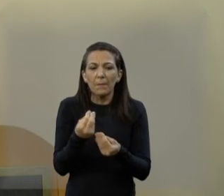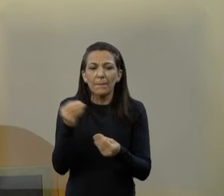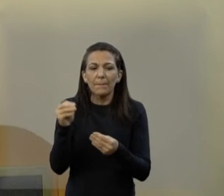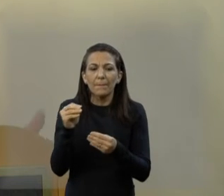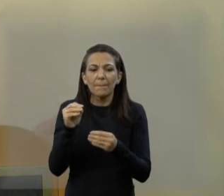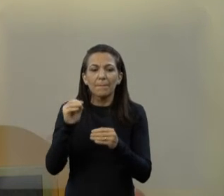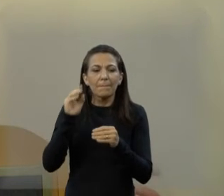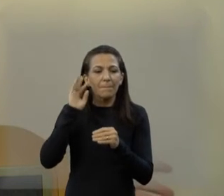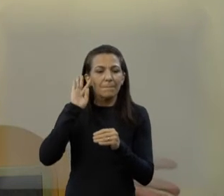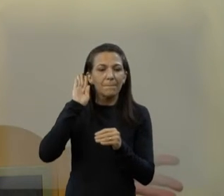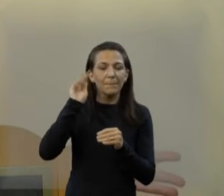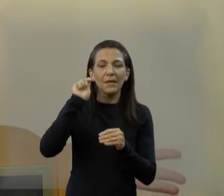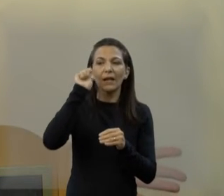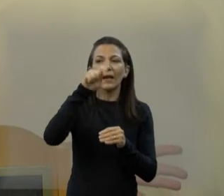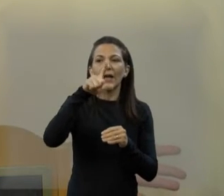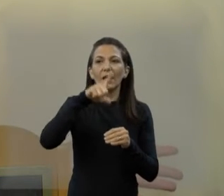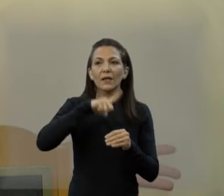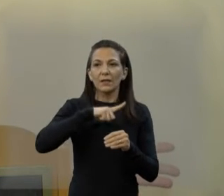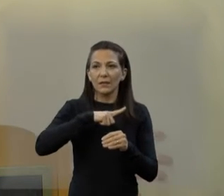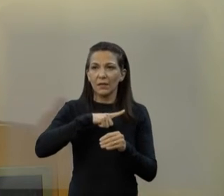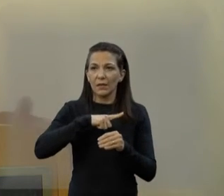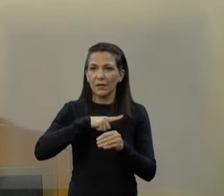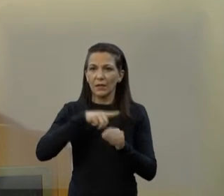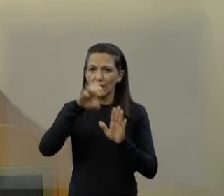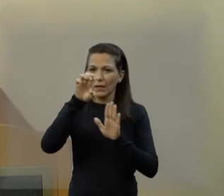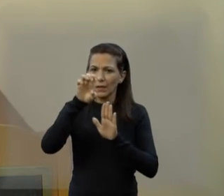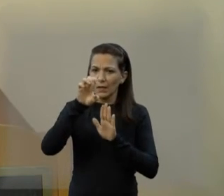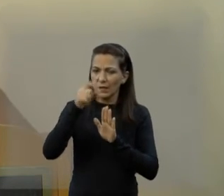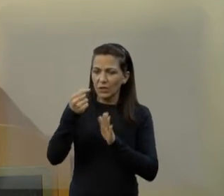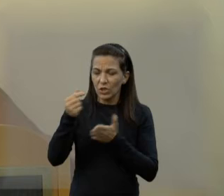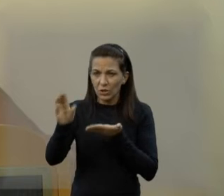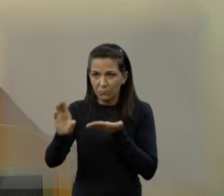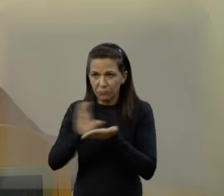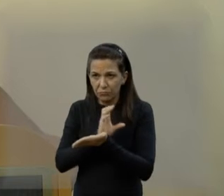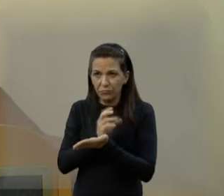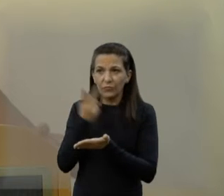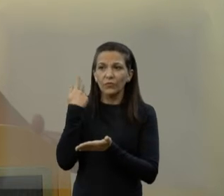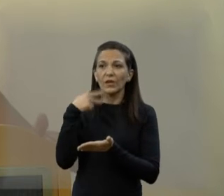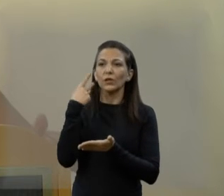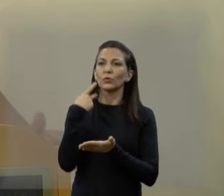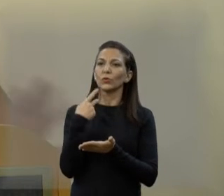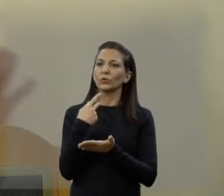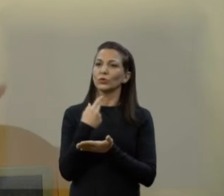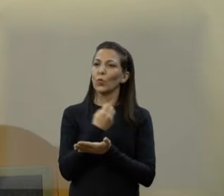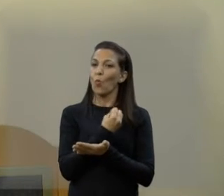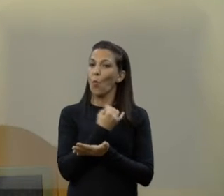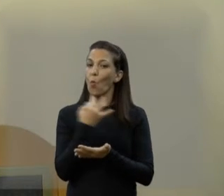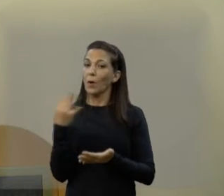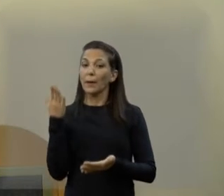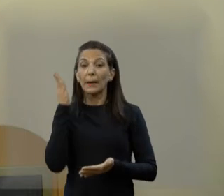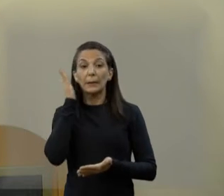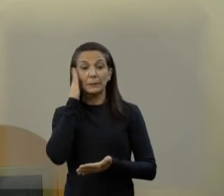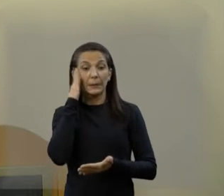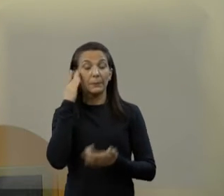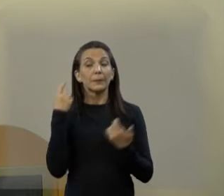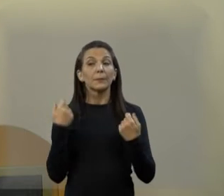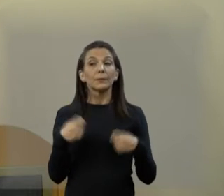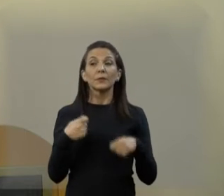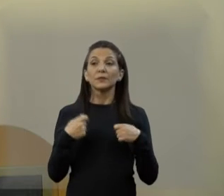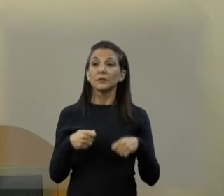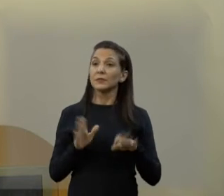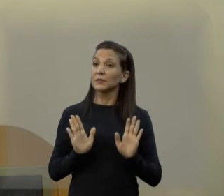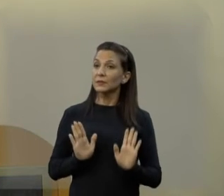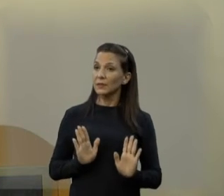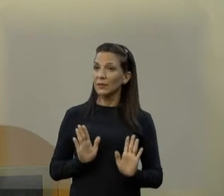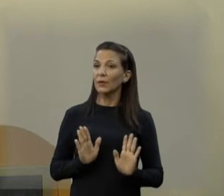Milagre das emendas que esses vereadores estão trazendo e quais são eu preciso estar sabendo viu